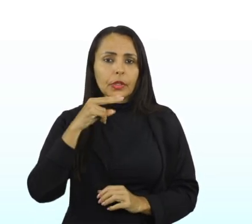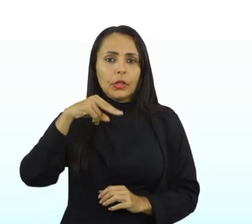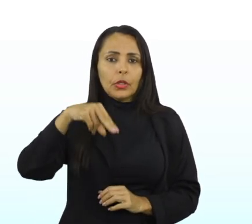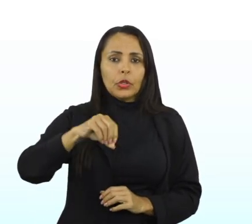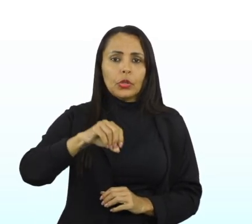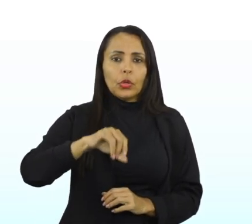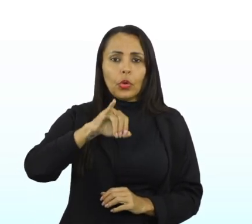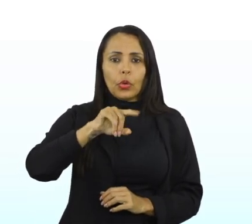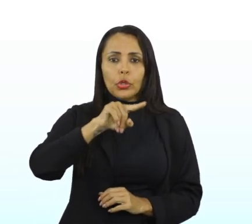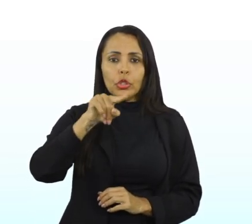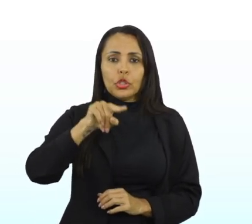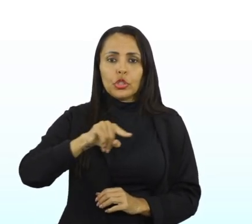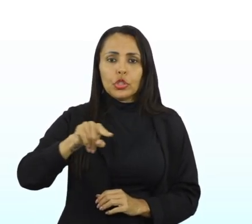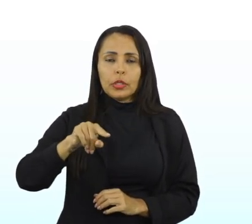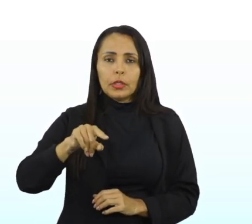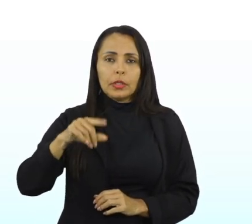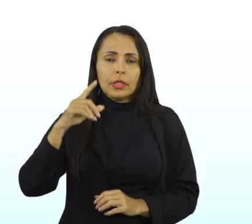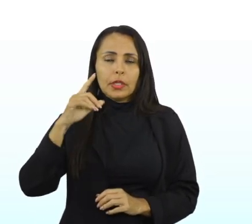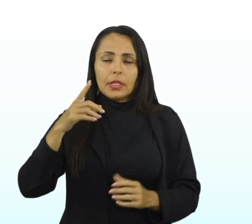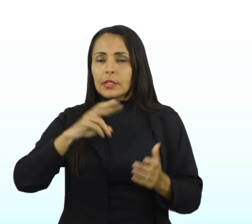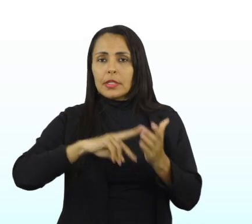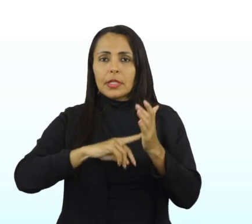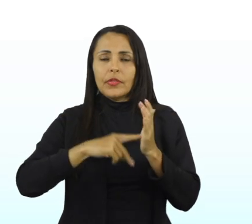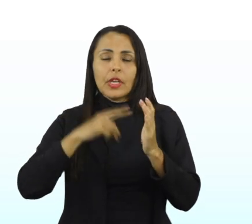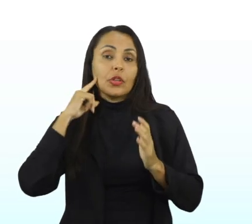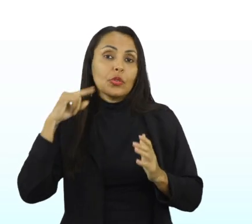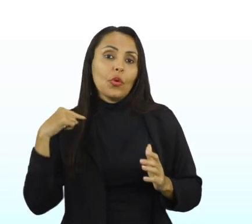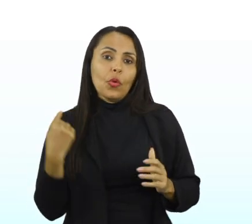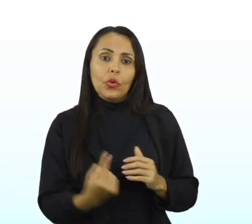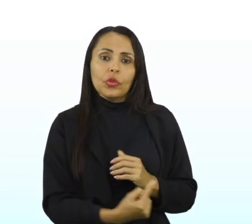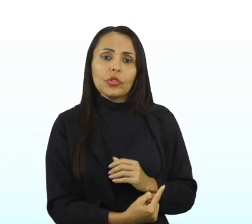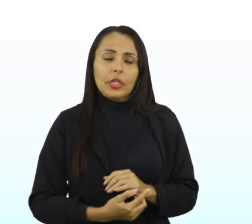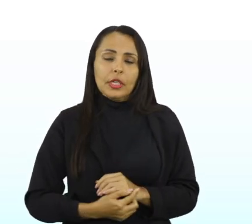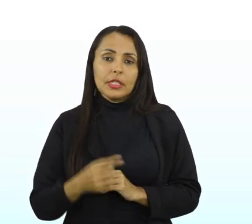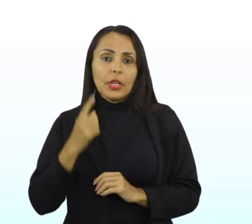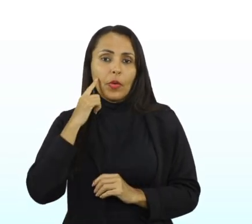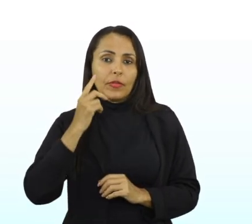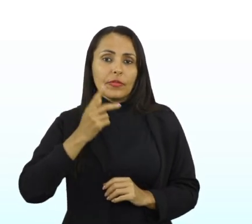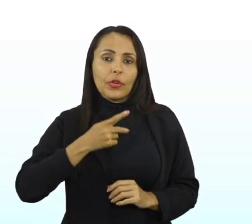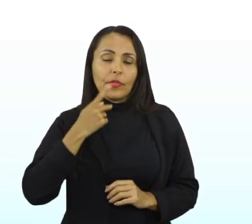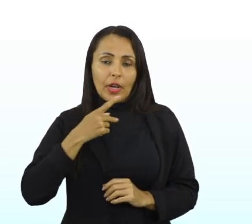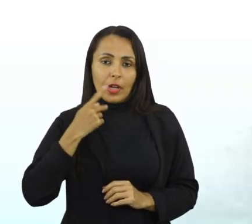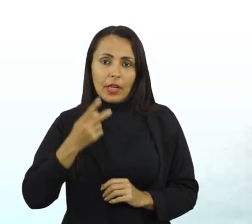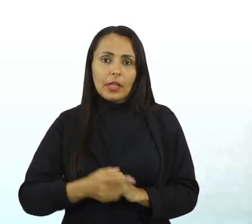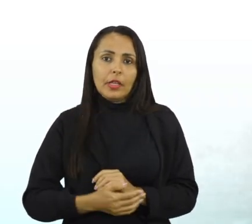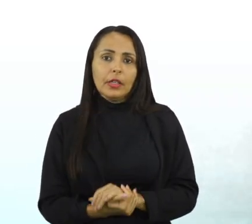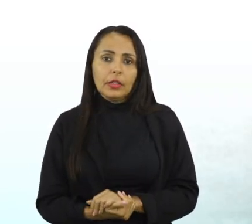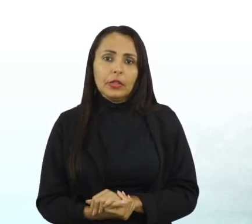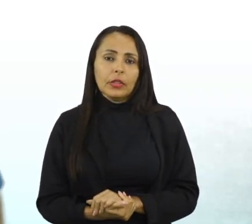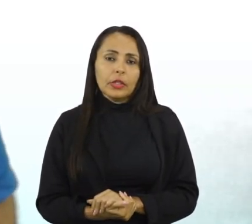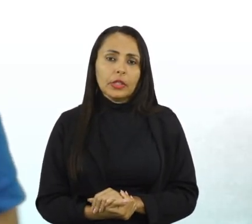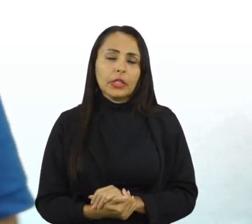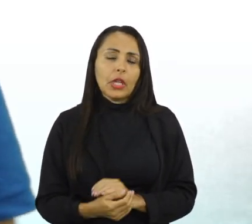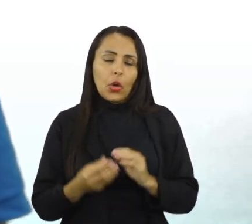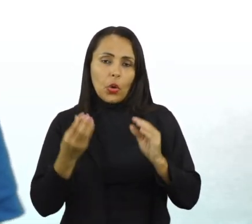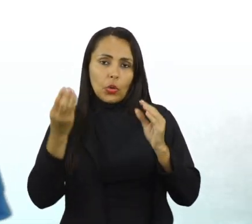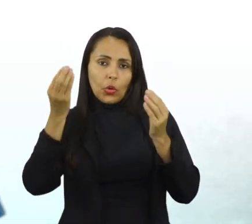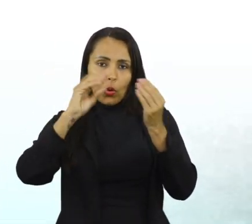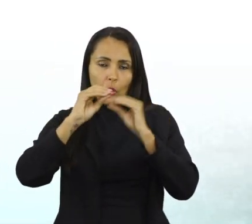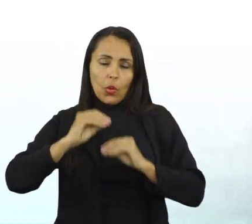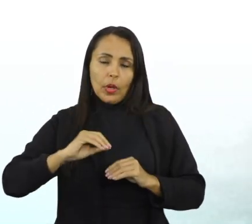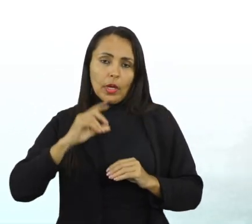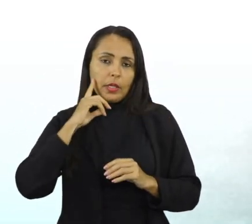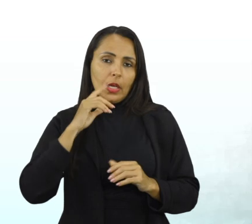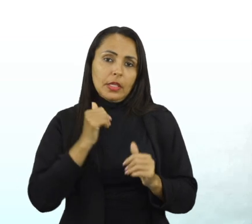Essa por nós, de novo. Te vejo no pódio. Leve em consideração que isso aí foi uma fala de... né, quando ele coloca